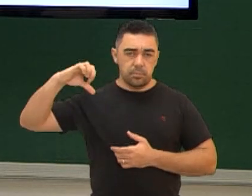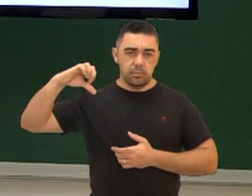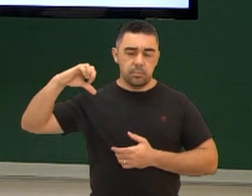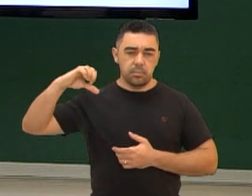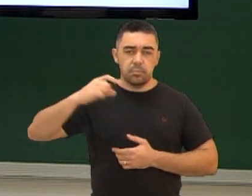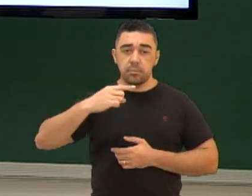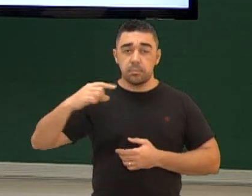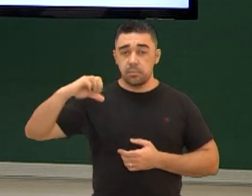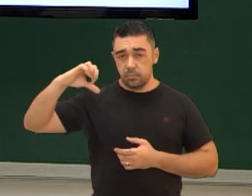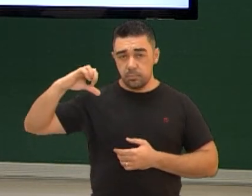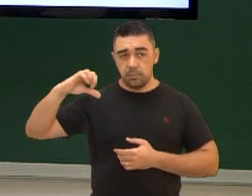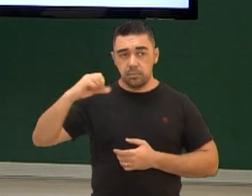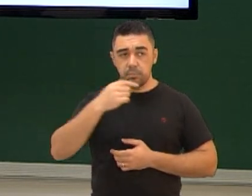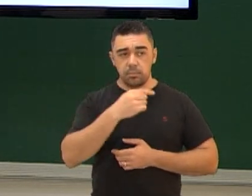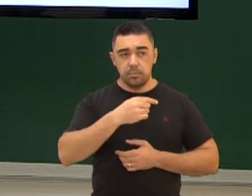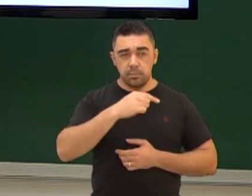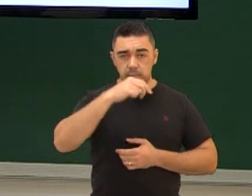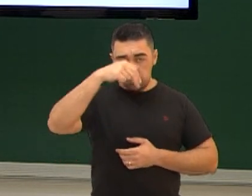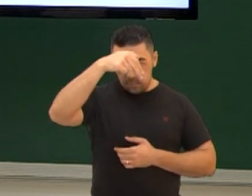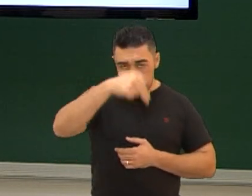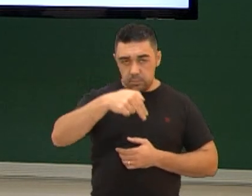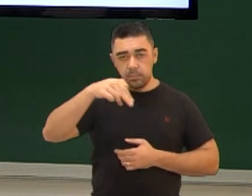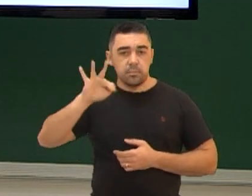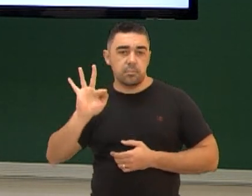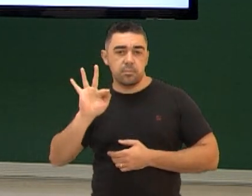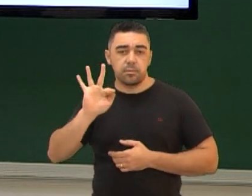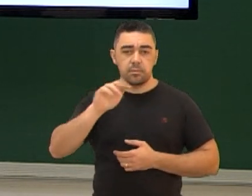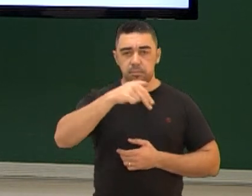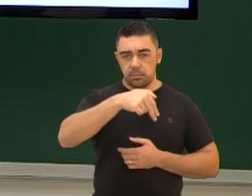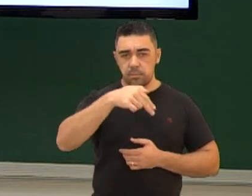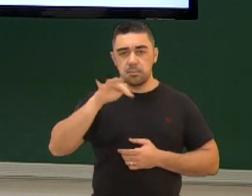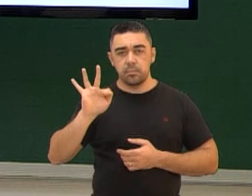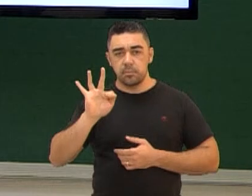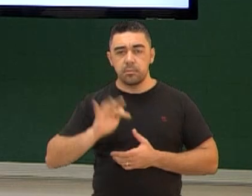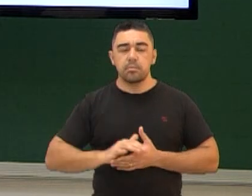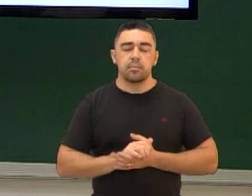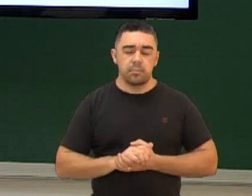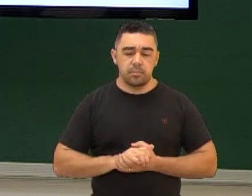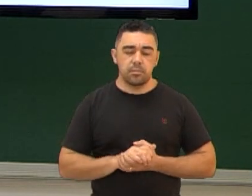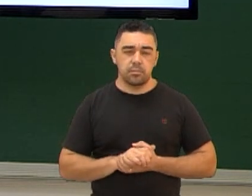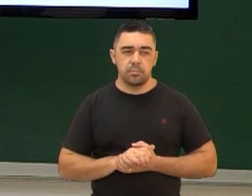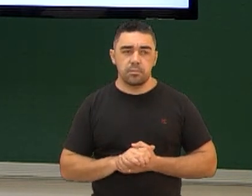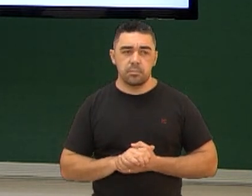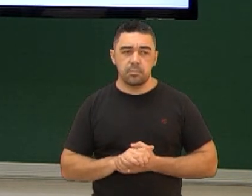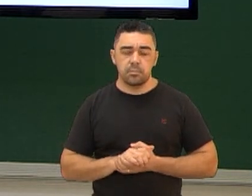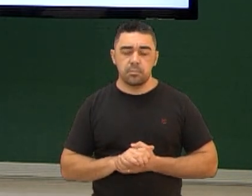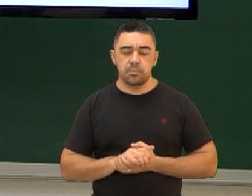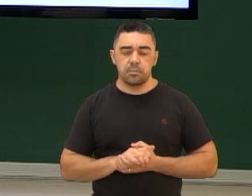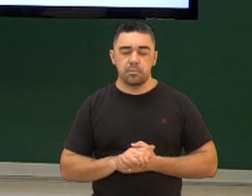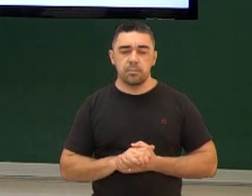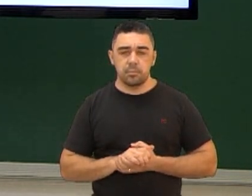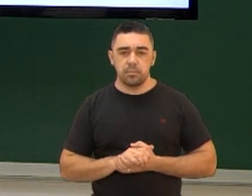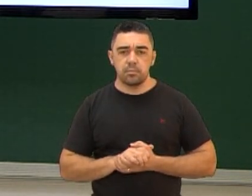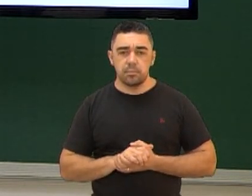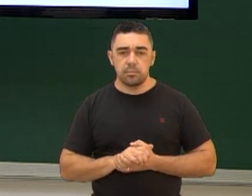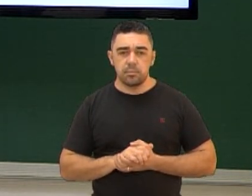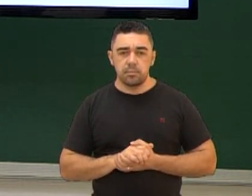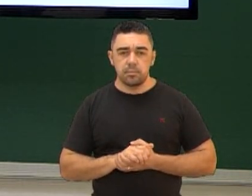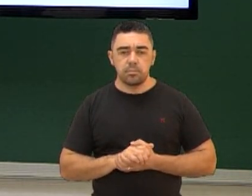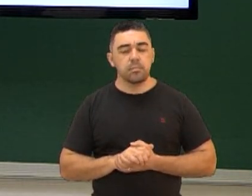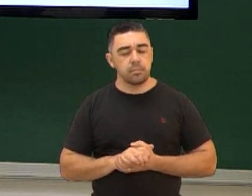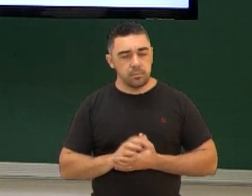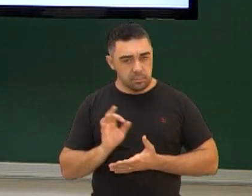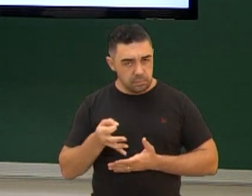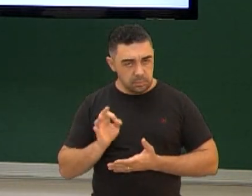menos 9. Então, 2,88 vezes 10 elevado a menos 9 Faraday. 10 elevado a menos 9 é o